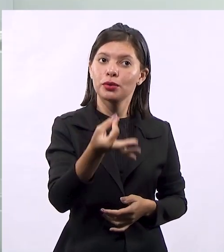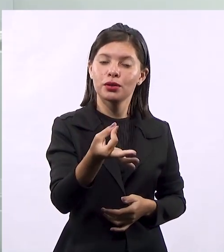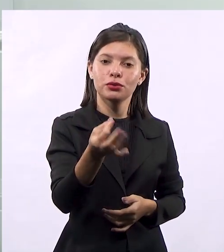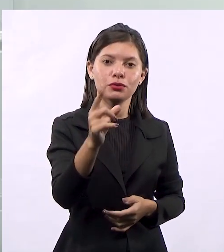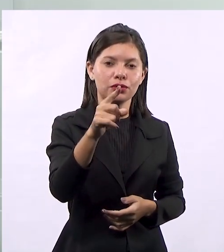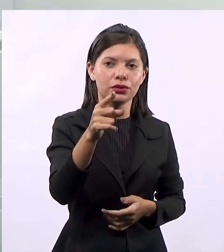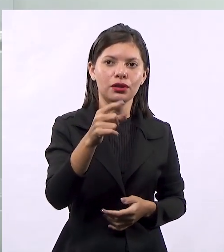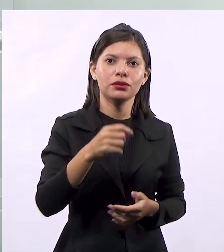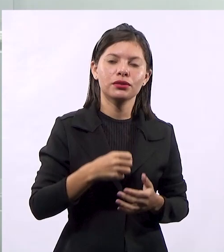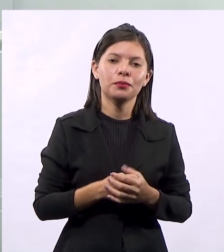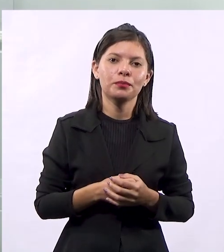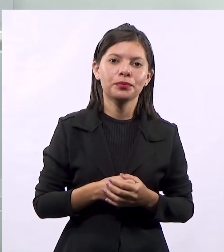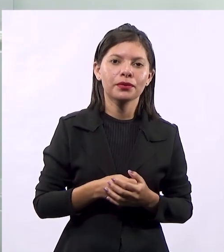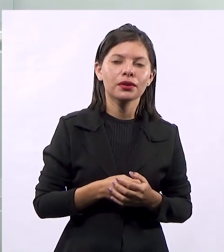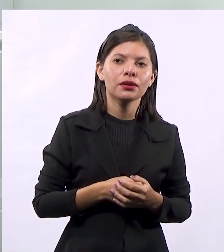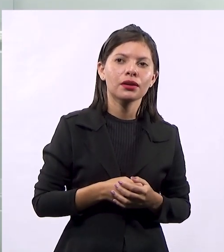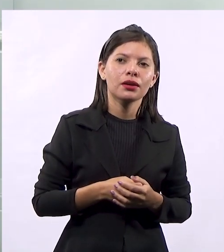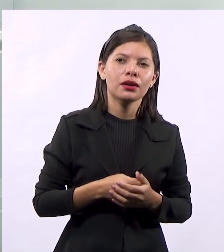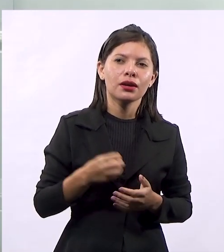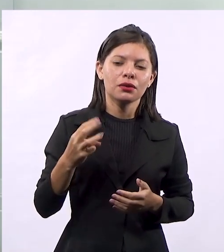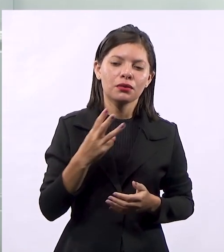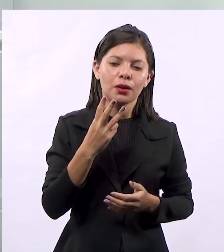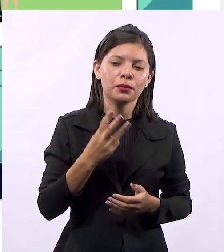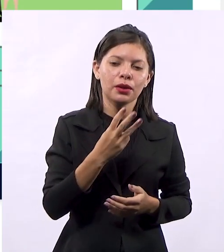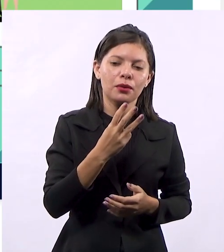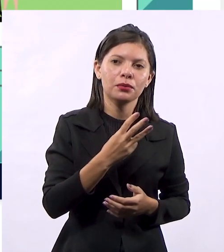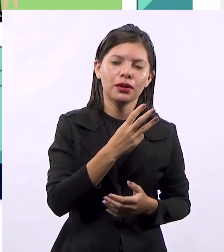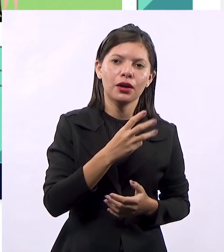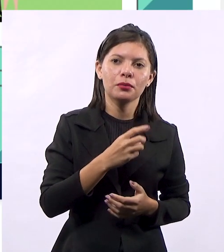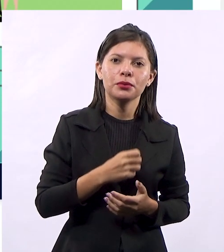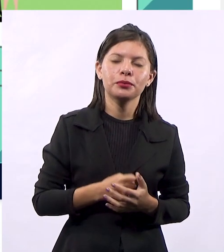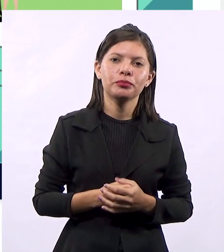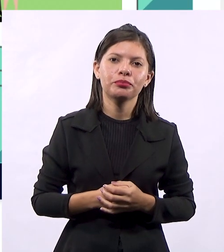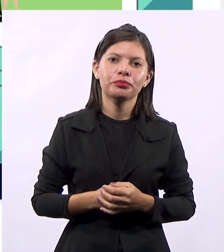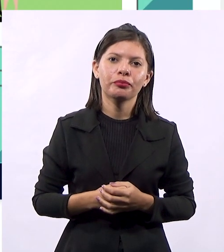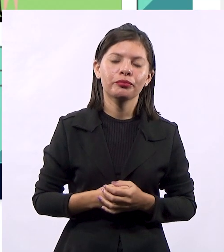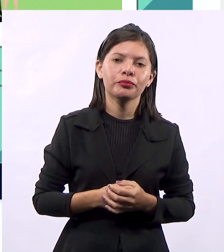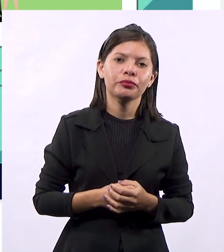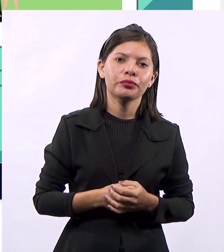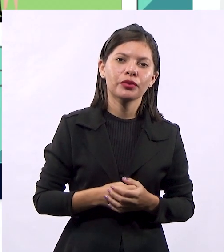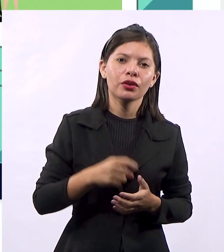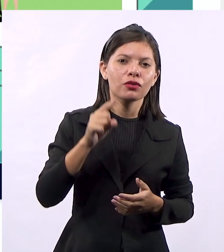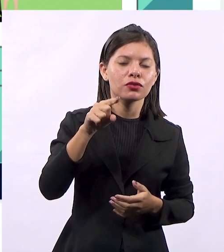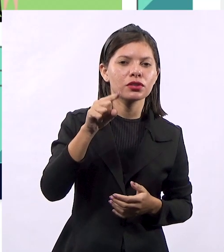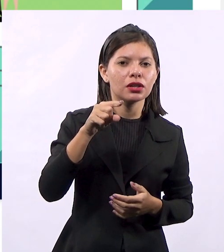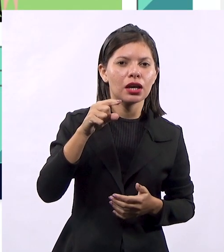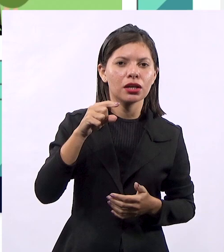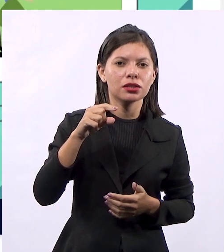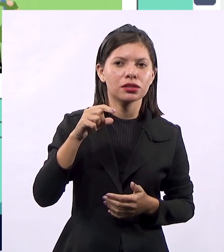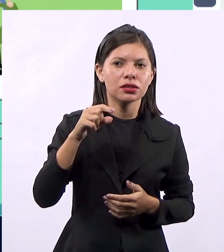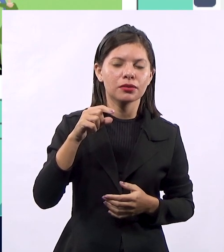a gente ainda tem algumas recomendações. Uma delas está lá no nosso ambiente virtual, tá?